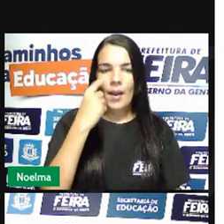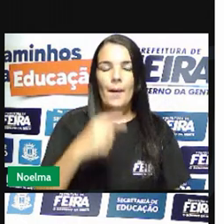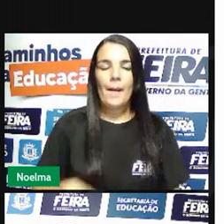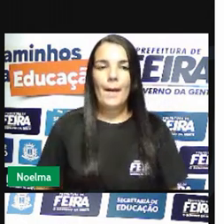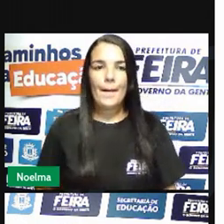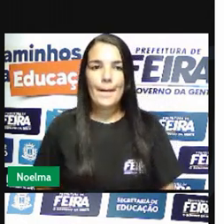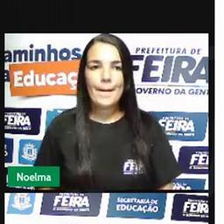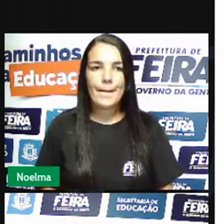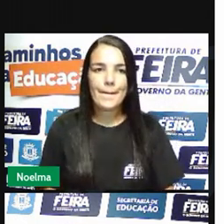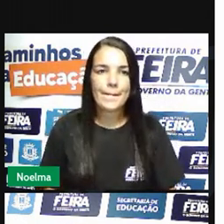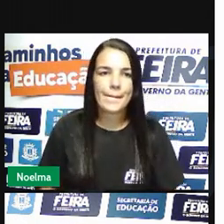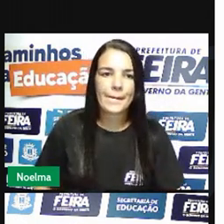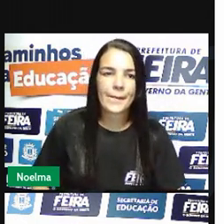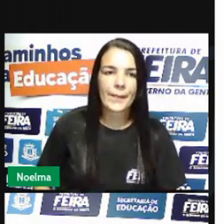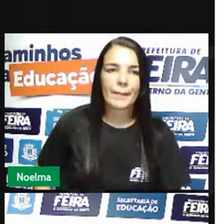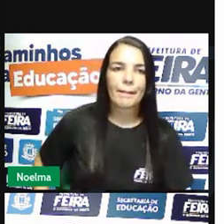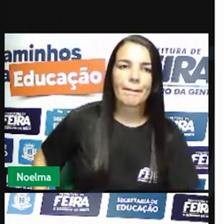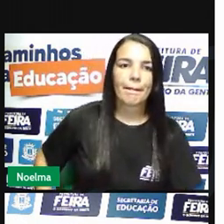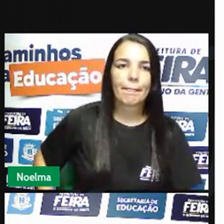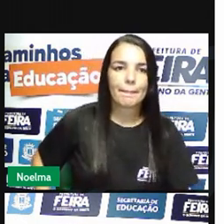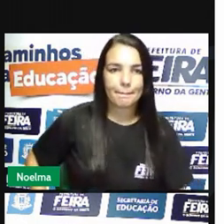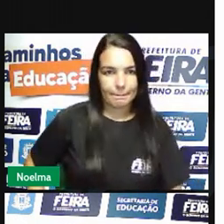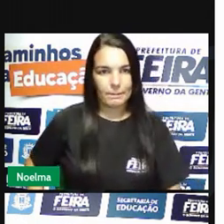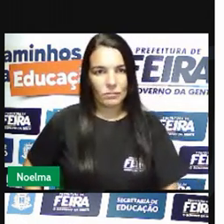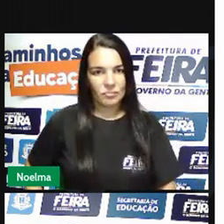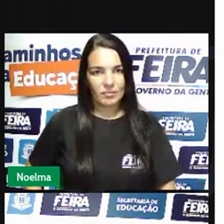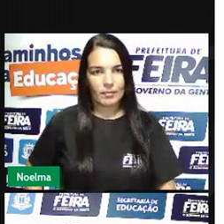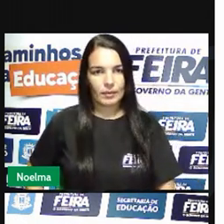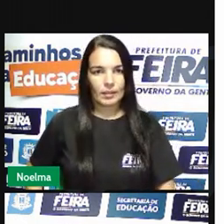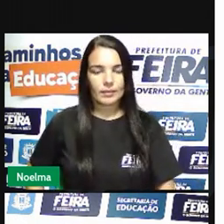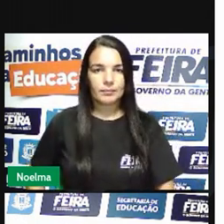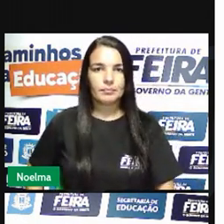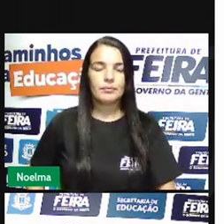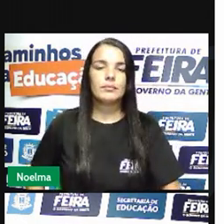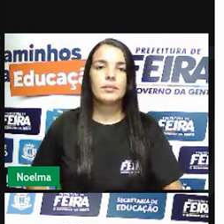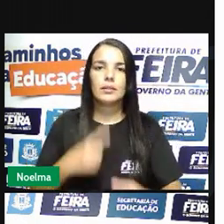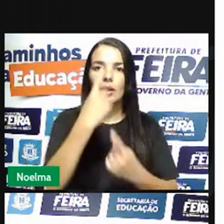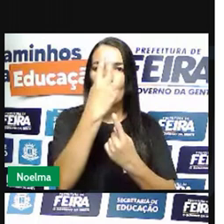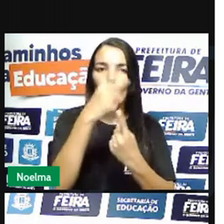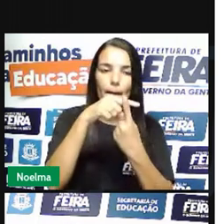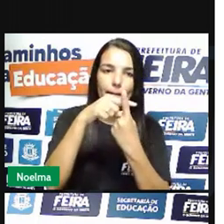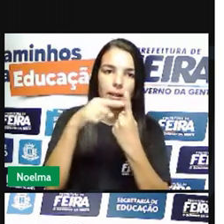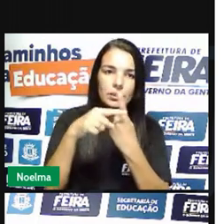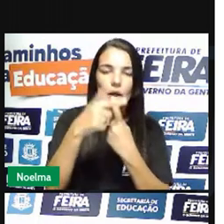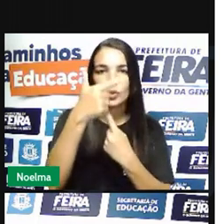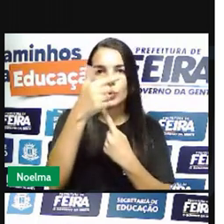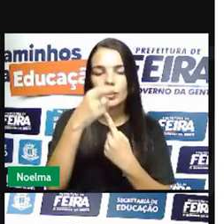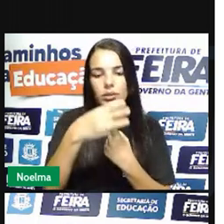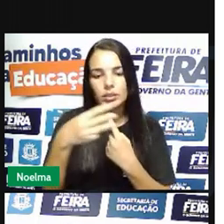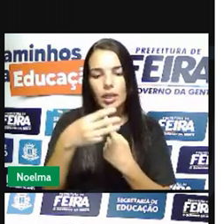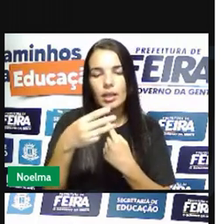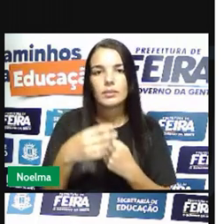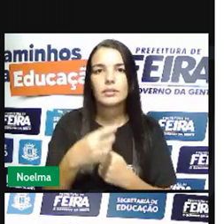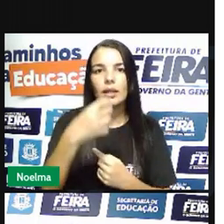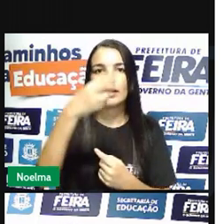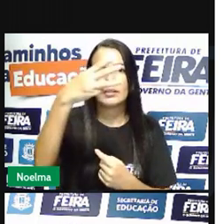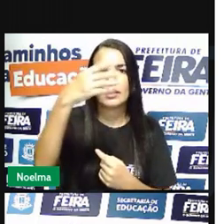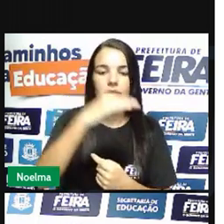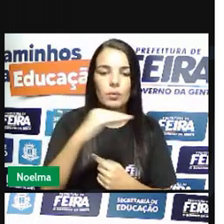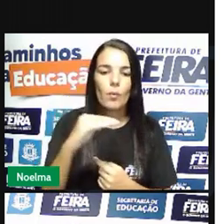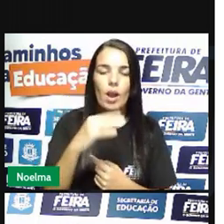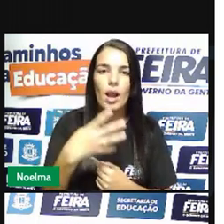agora o de baixo é que vai ser numeral especial nós temos aqui um meio 233